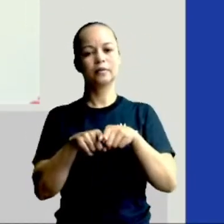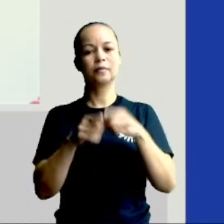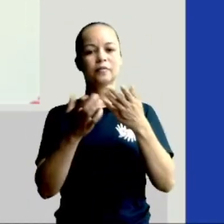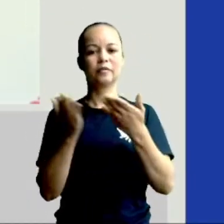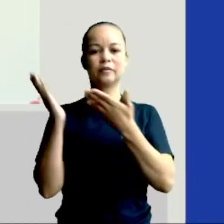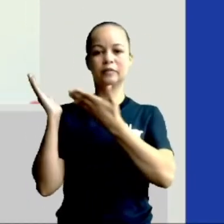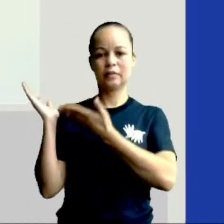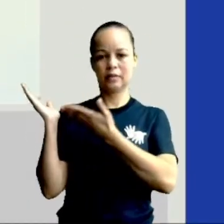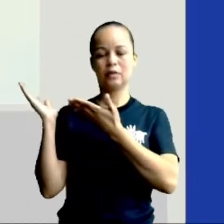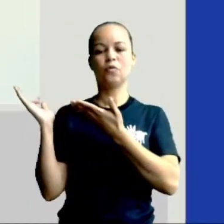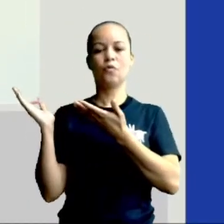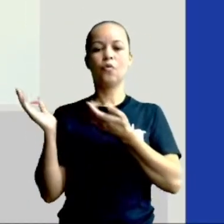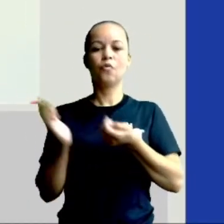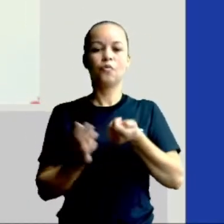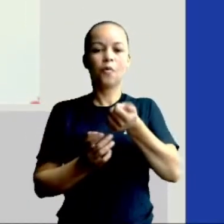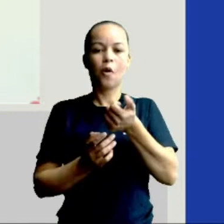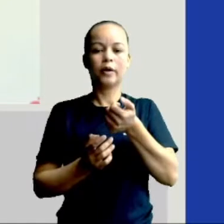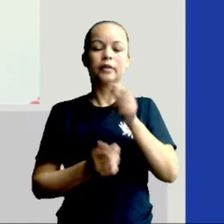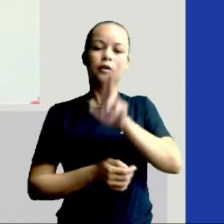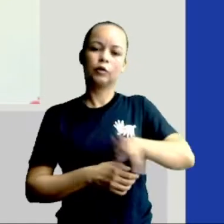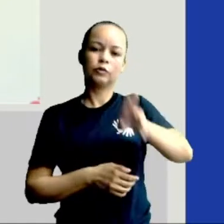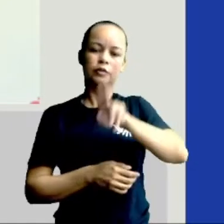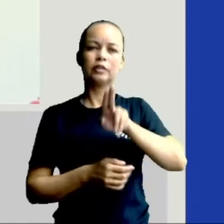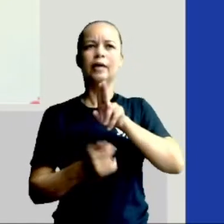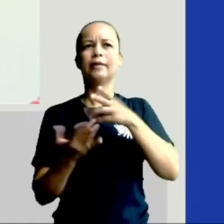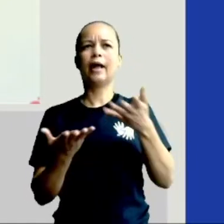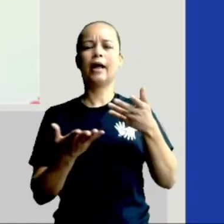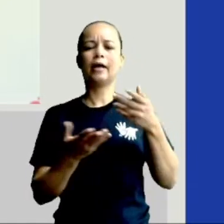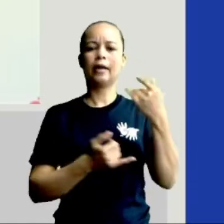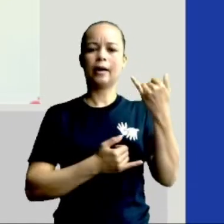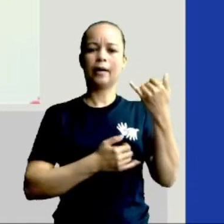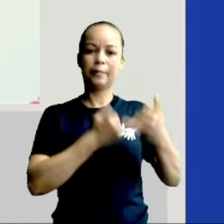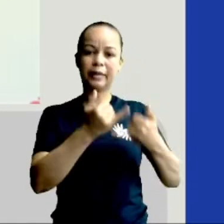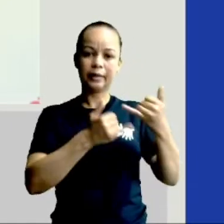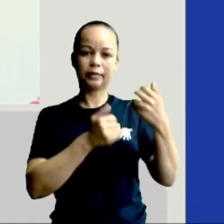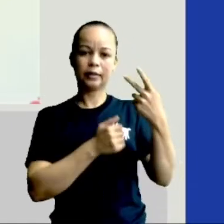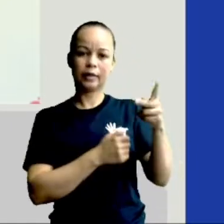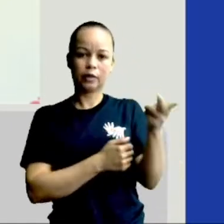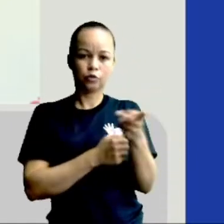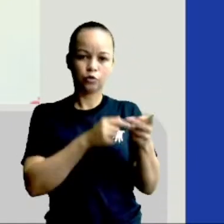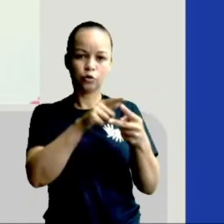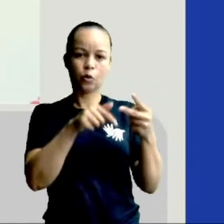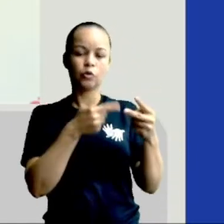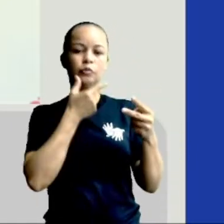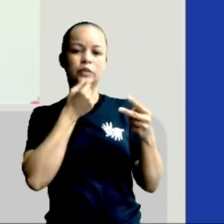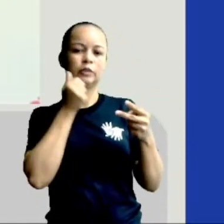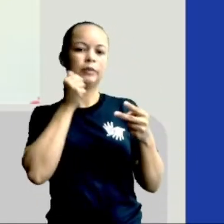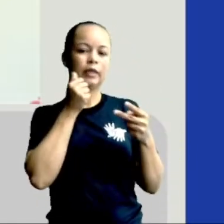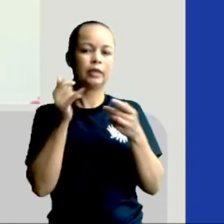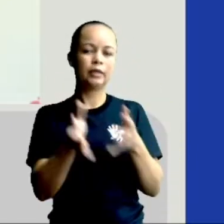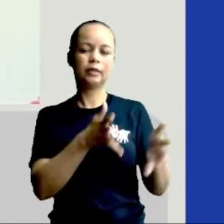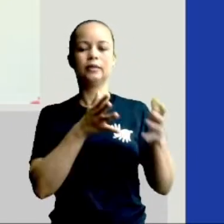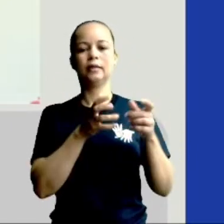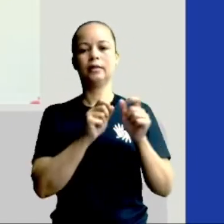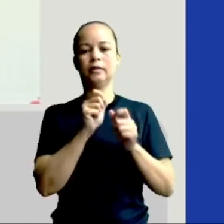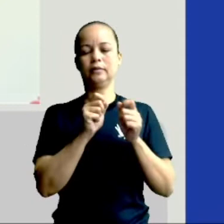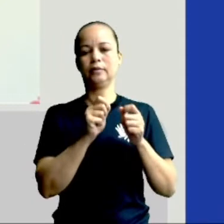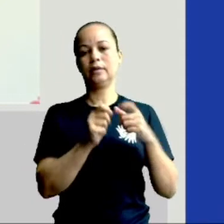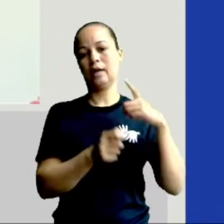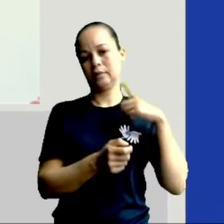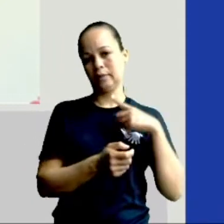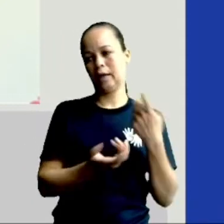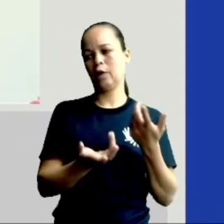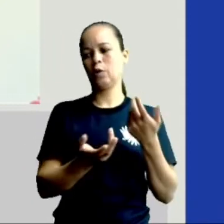a gente utiliza, né? Que aí lá no jogo dos meninos eles estão lá com a moeda, com as cédulas em notas,